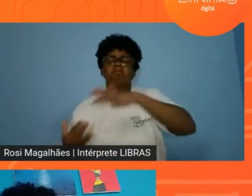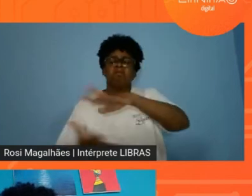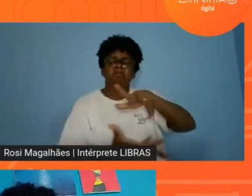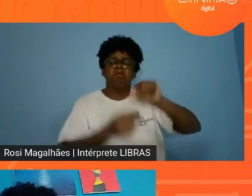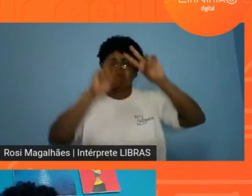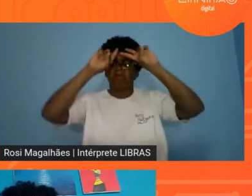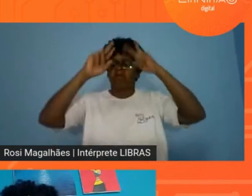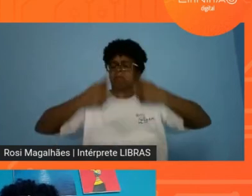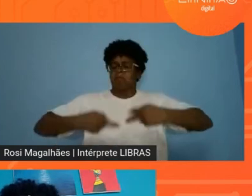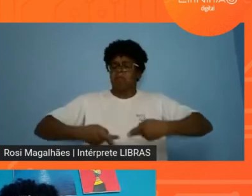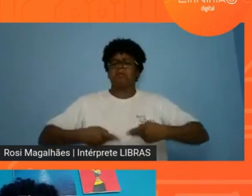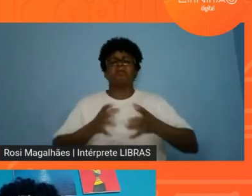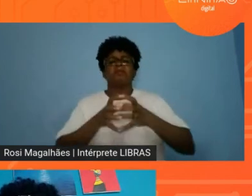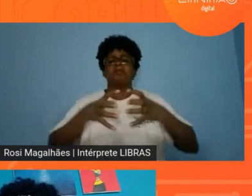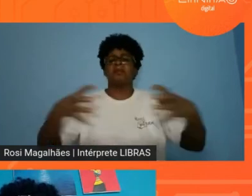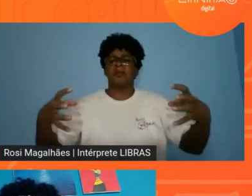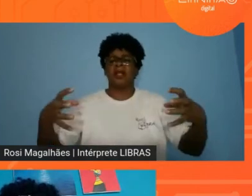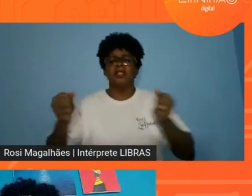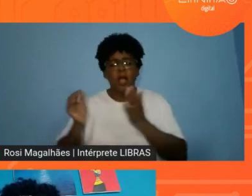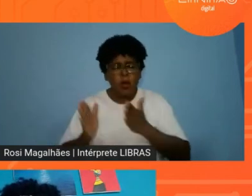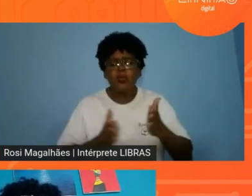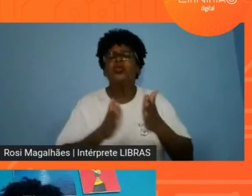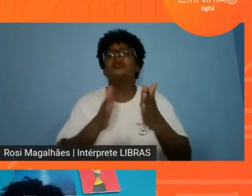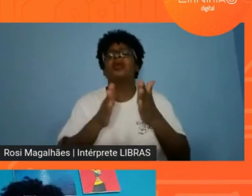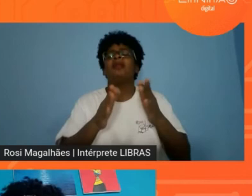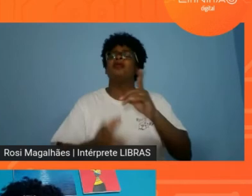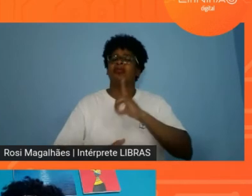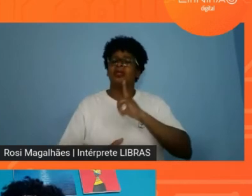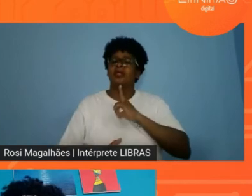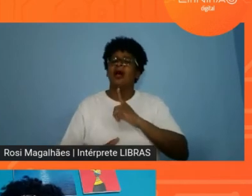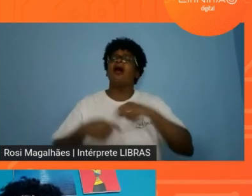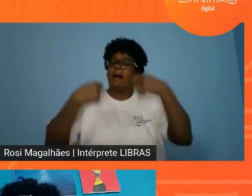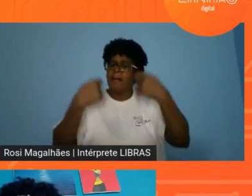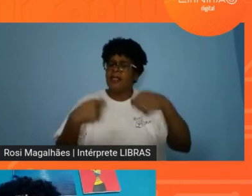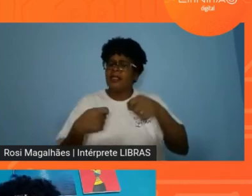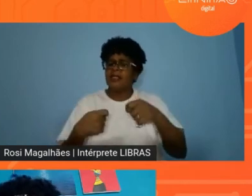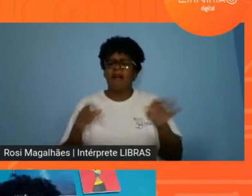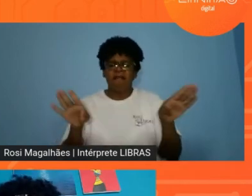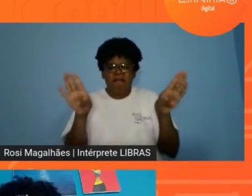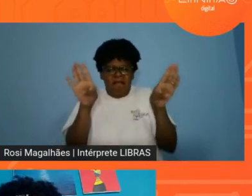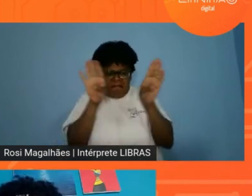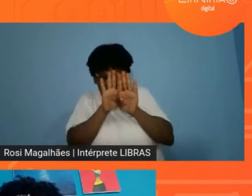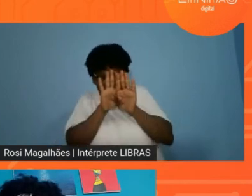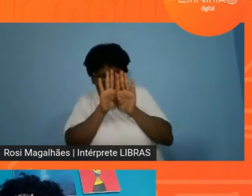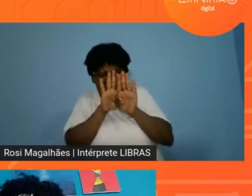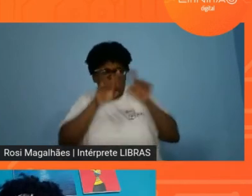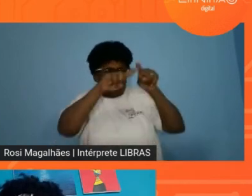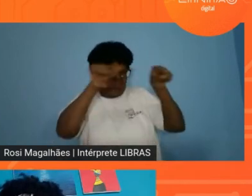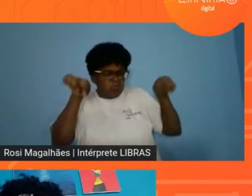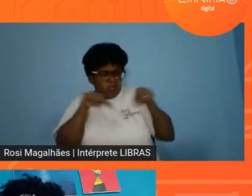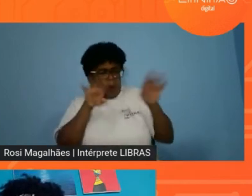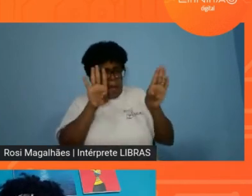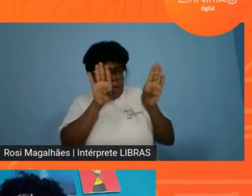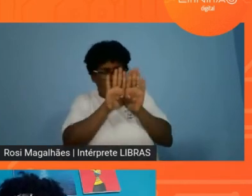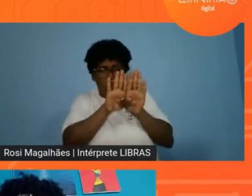E é um caminho aí de descobertas imenso para estar fechado dentro de um padrão,